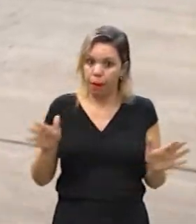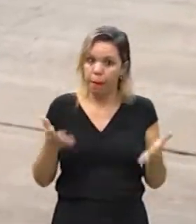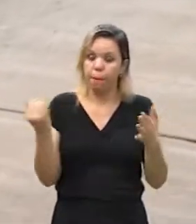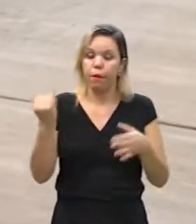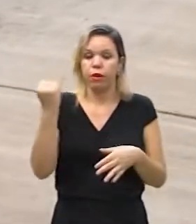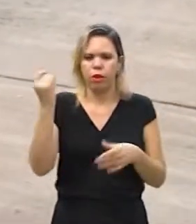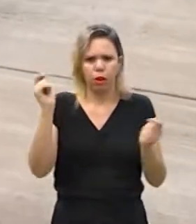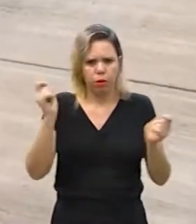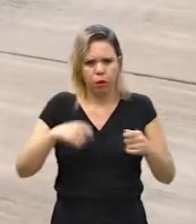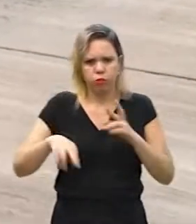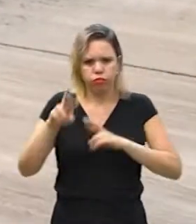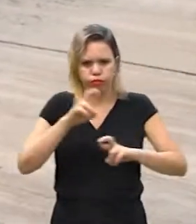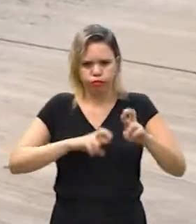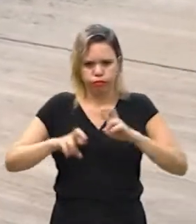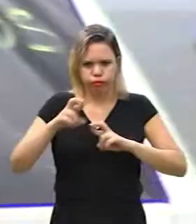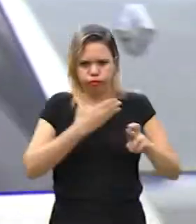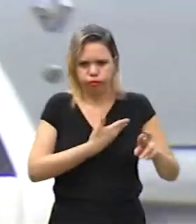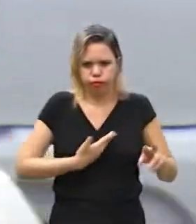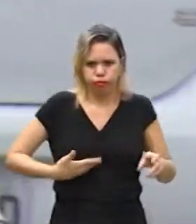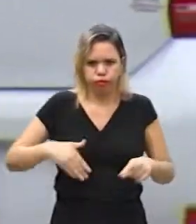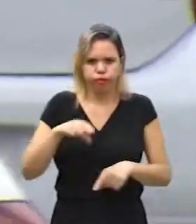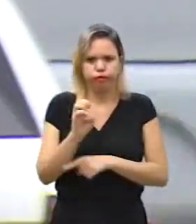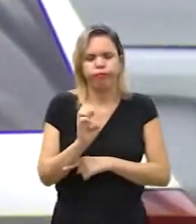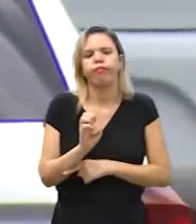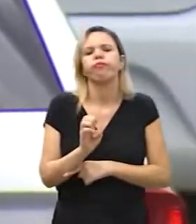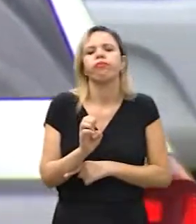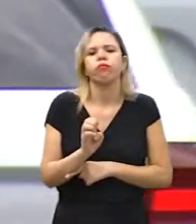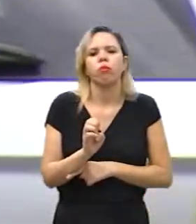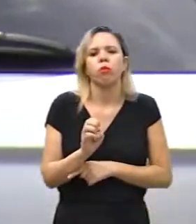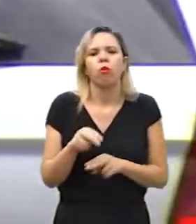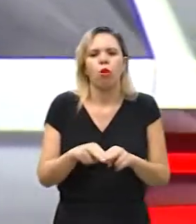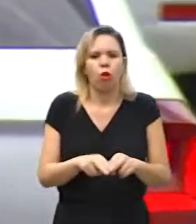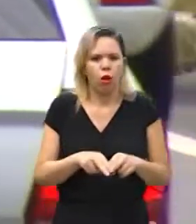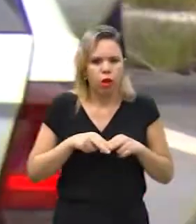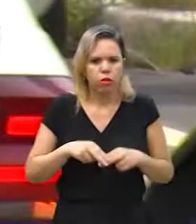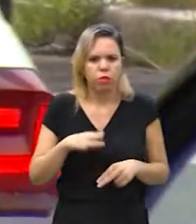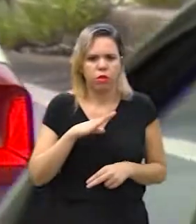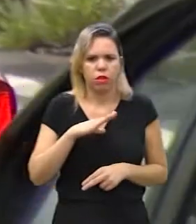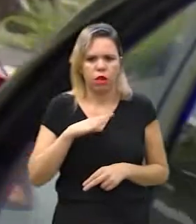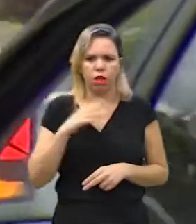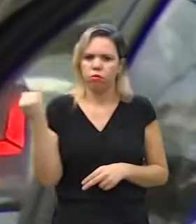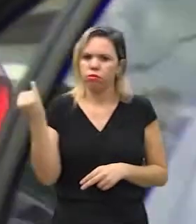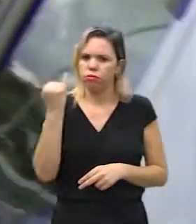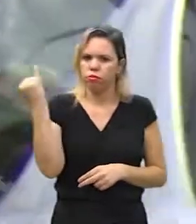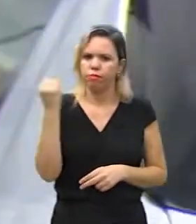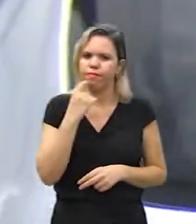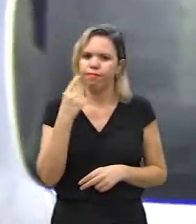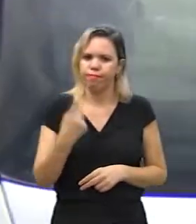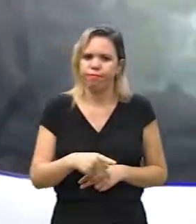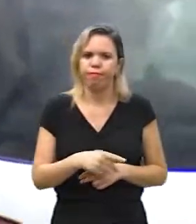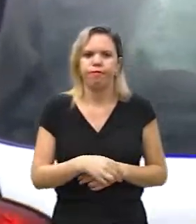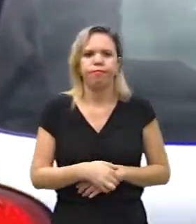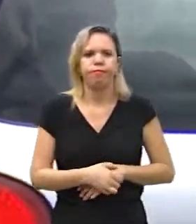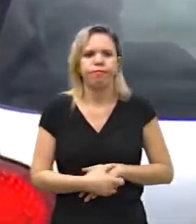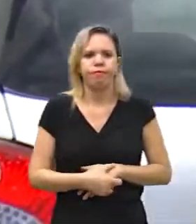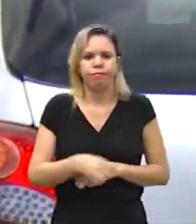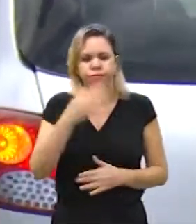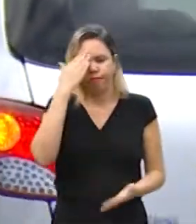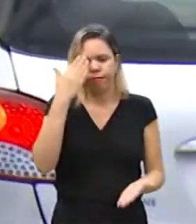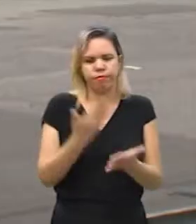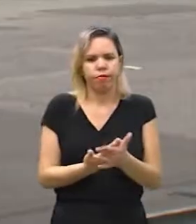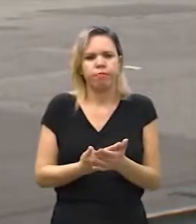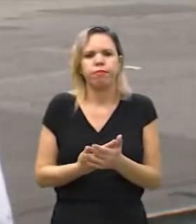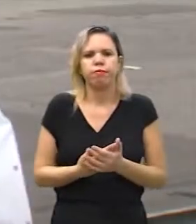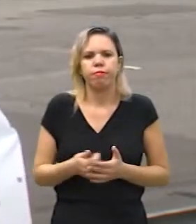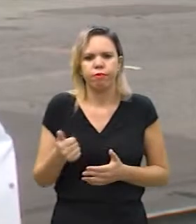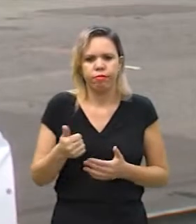o parlamentar tem um peso maior para a possível revisão do governo estadual por se tratar de uma cidade da importância de